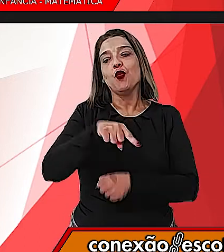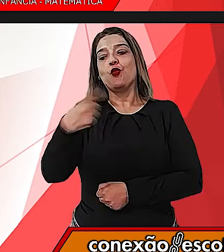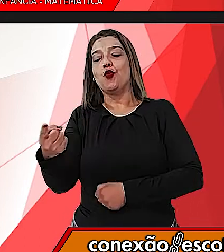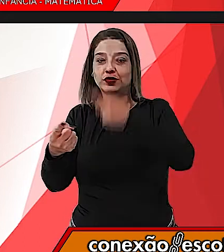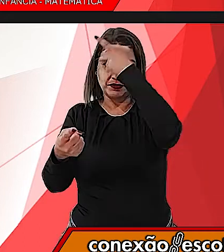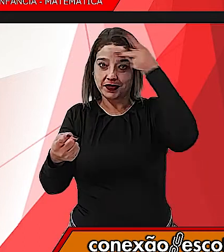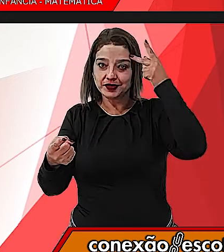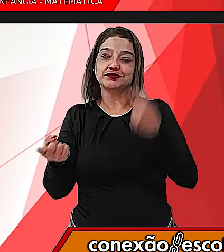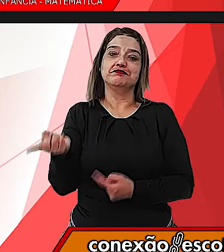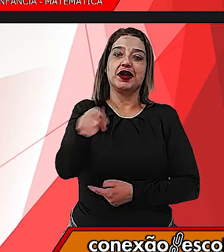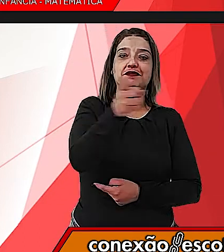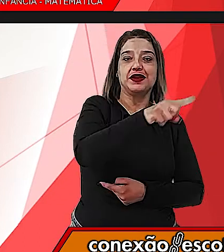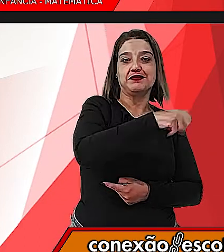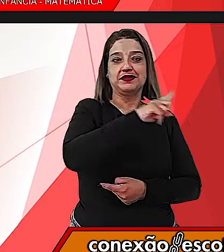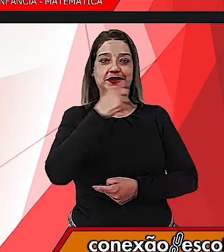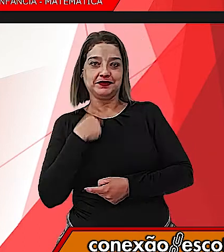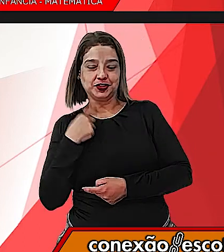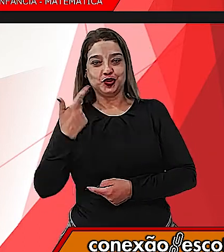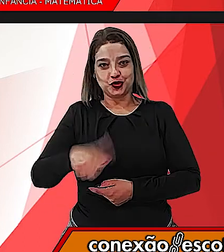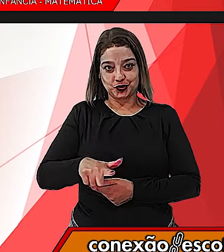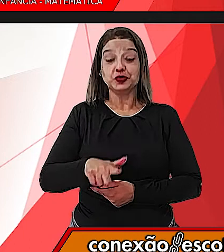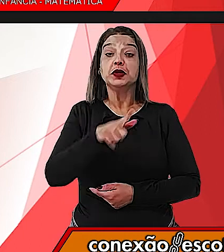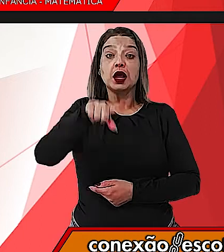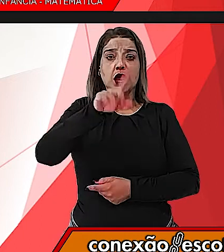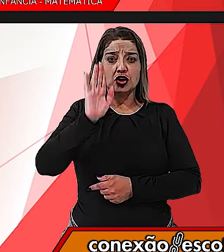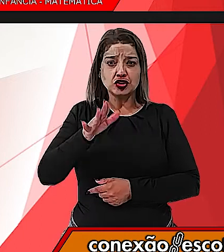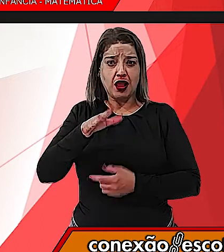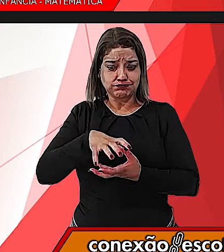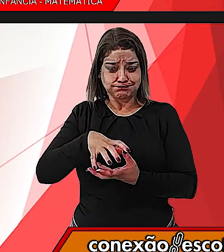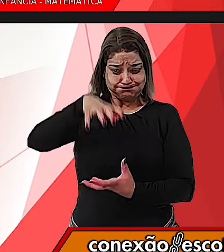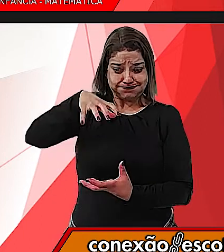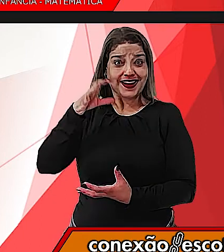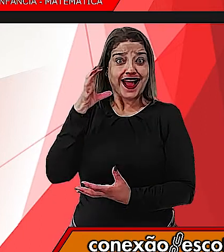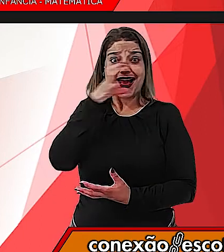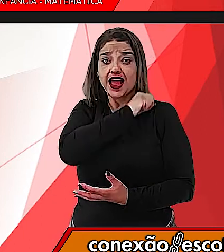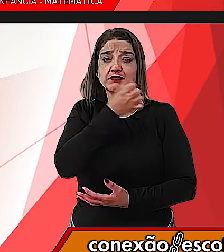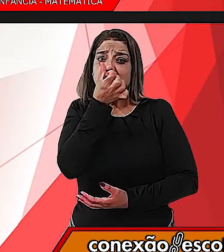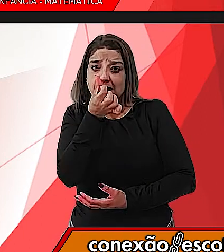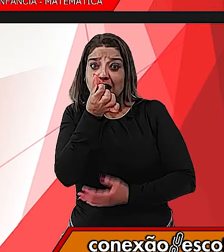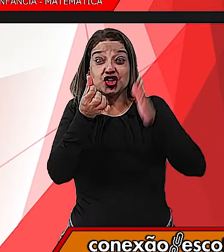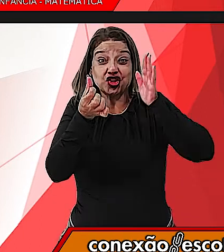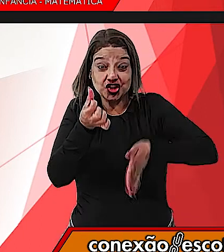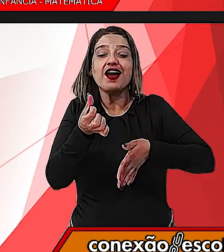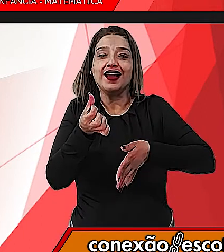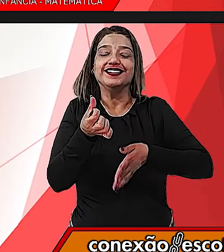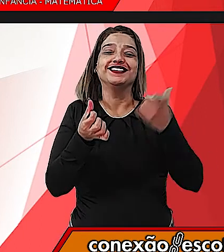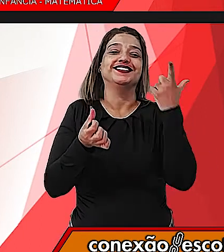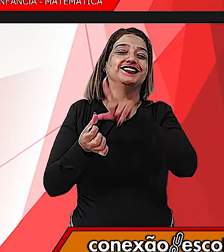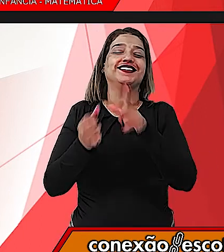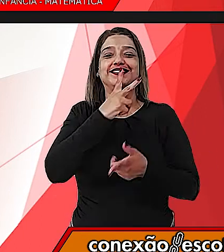para tentar na outra rodada. Quem encher o carrinho primeiro com 6 produtos